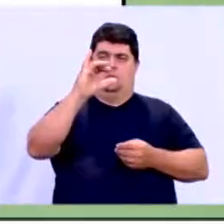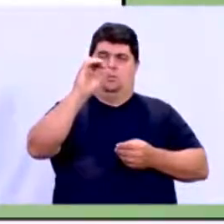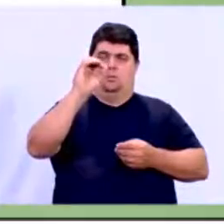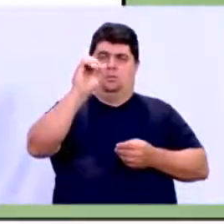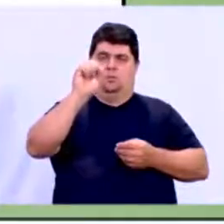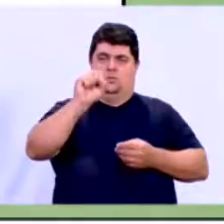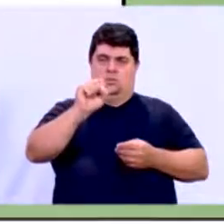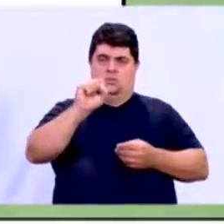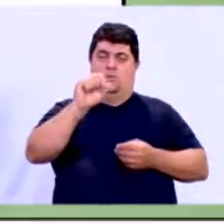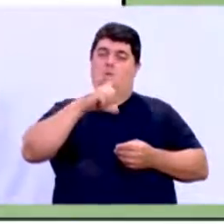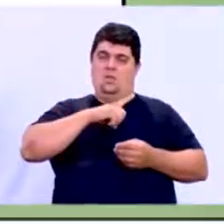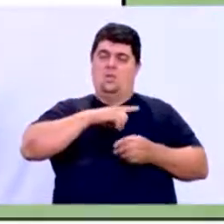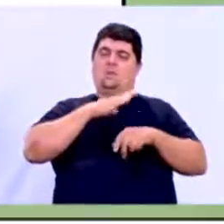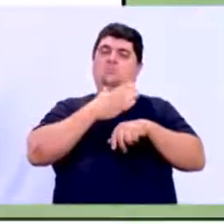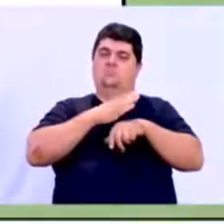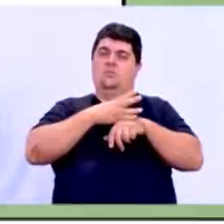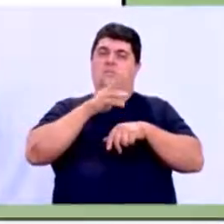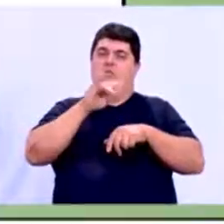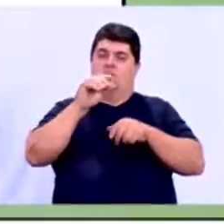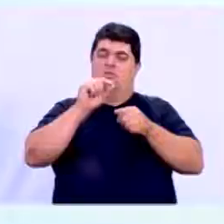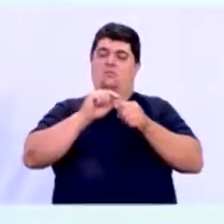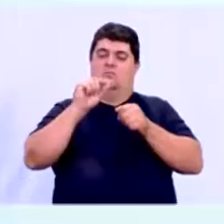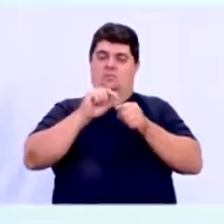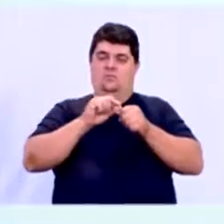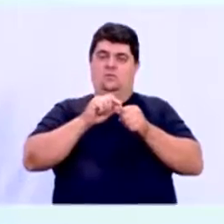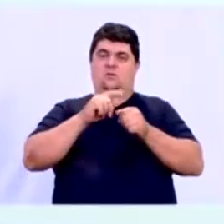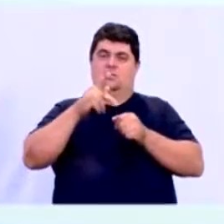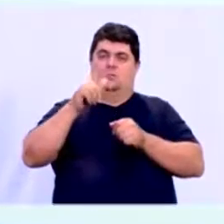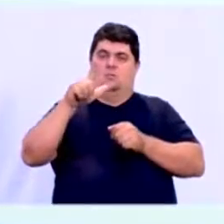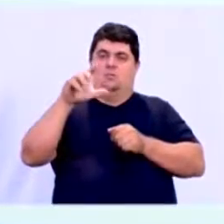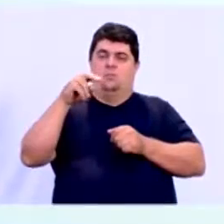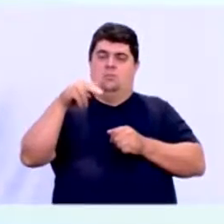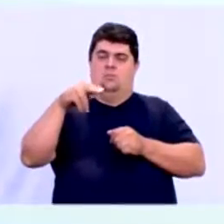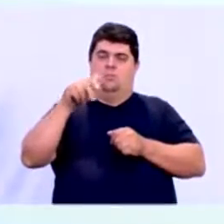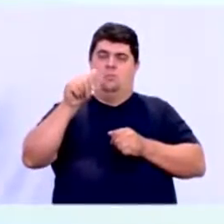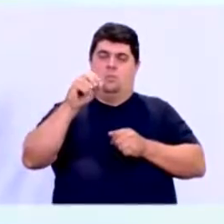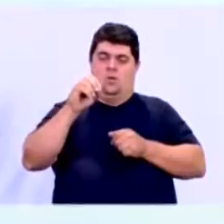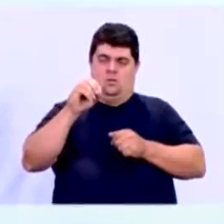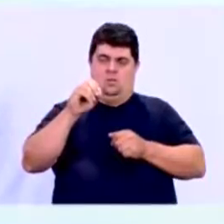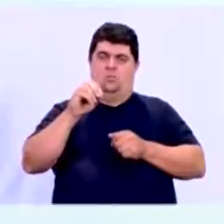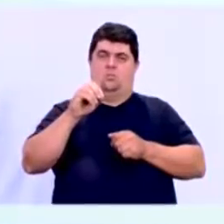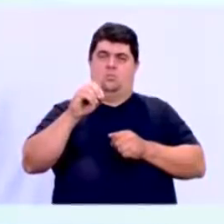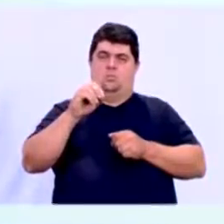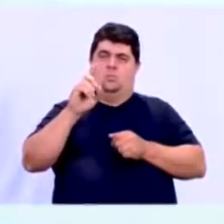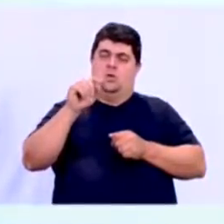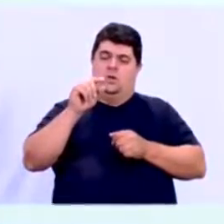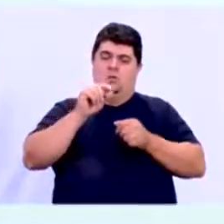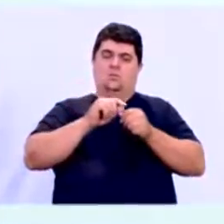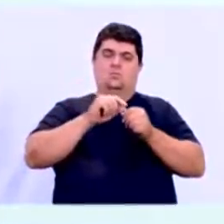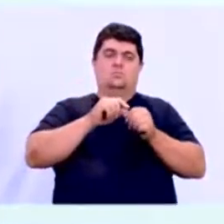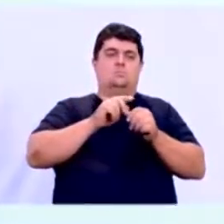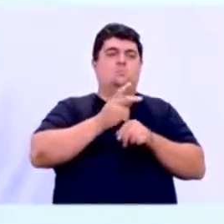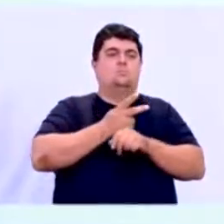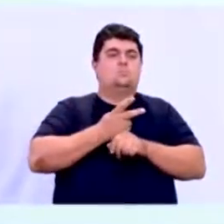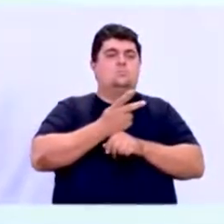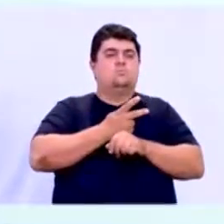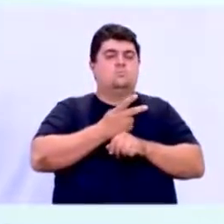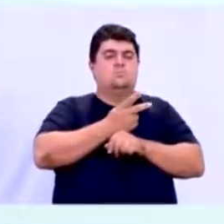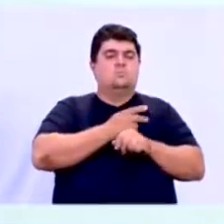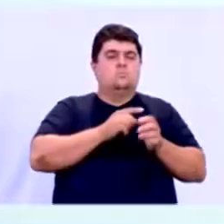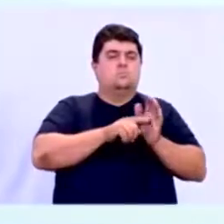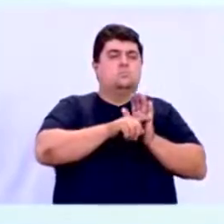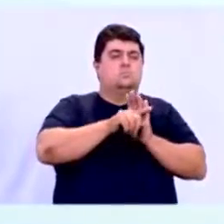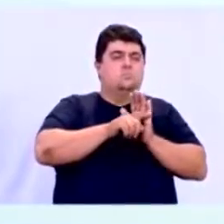teremos uma atividade relacionada, né, a tarefa relacionada ao plano de negócio, que é vocês buscarem conhecer alguém